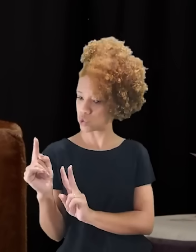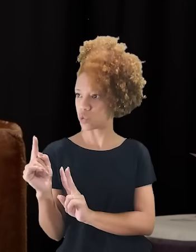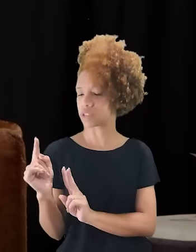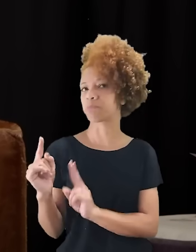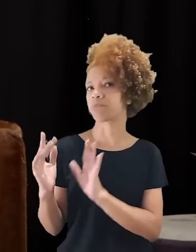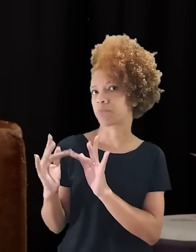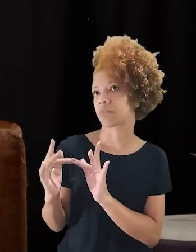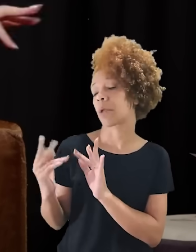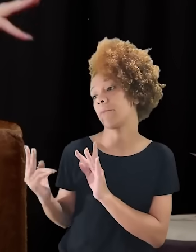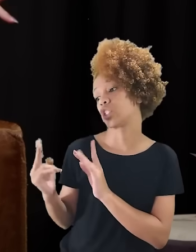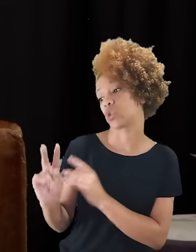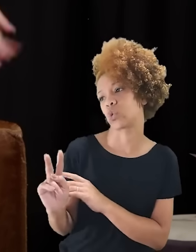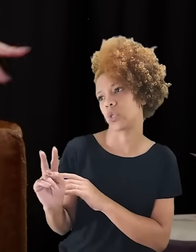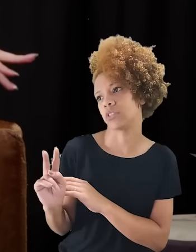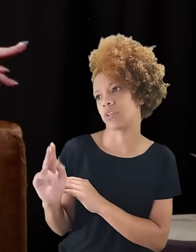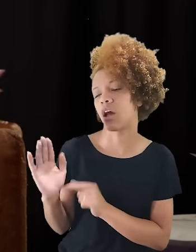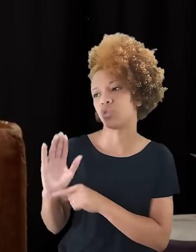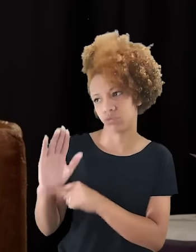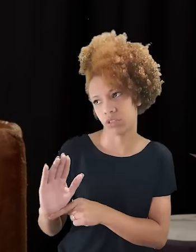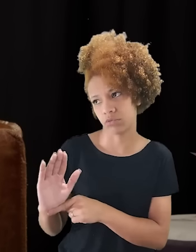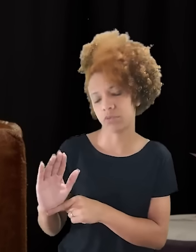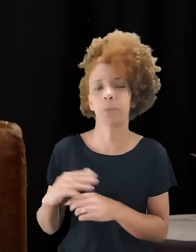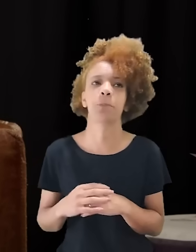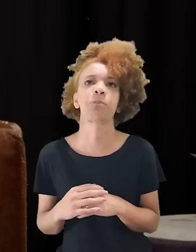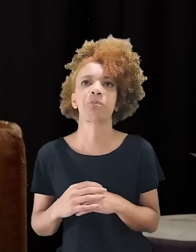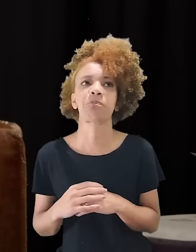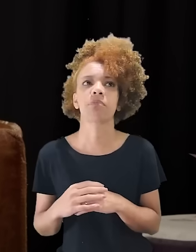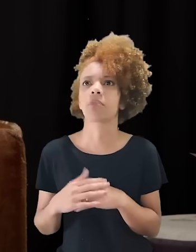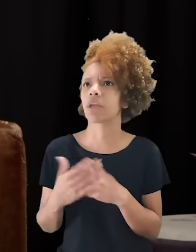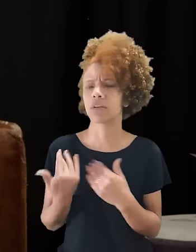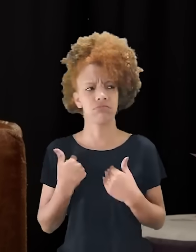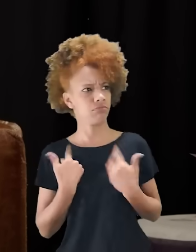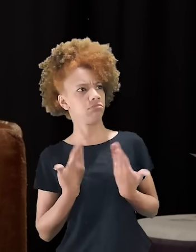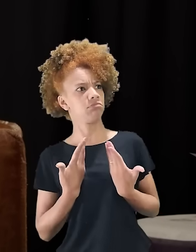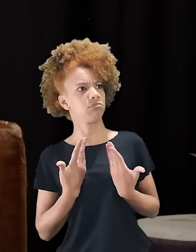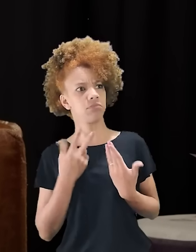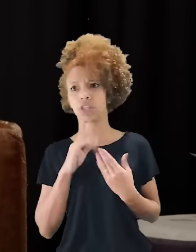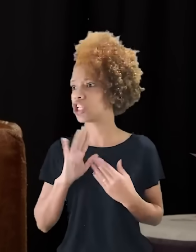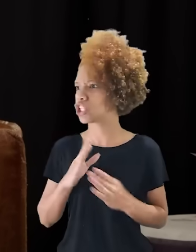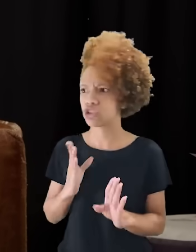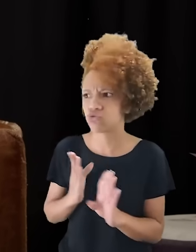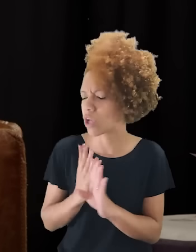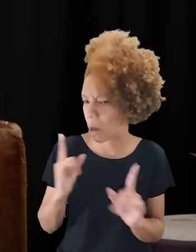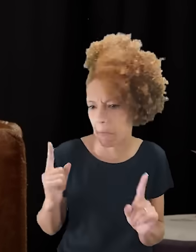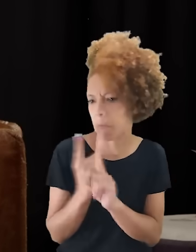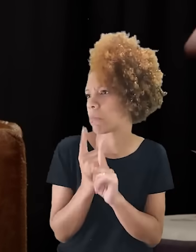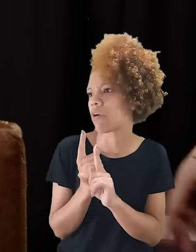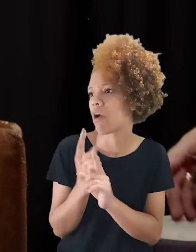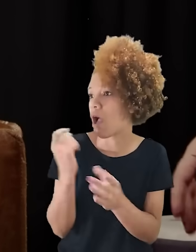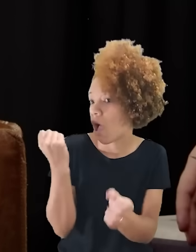comigo meu namorado mas dois assessores um videomaker e um stylist e a gente assustou e eles já chegaram tipo